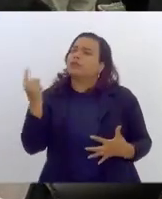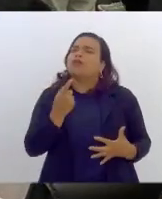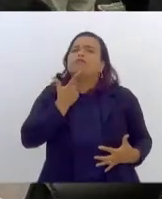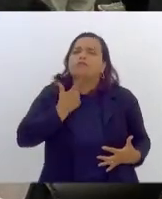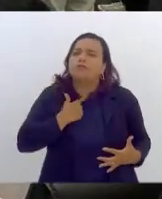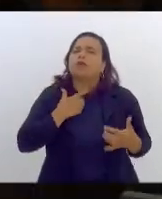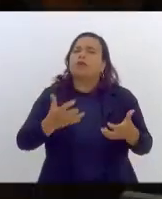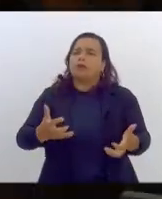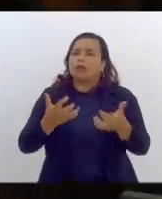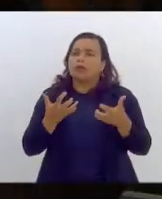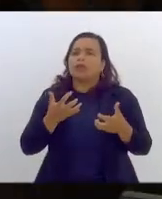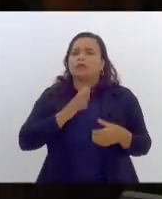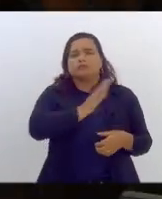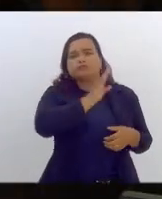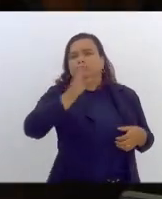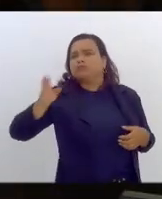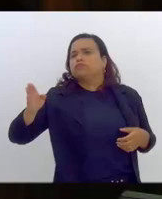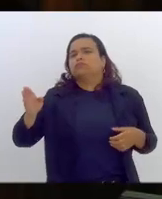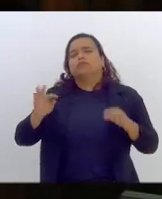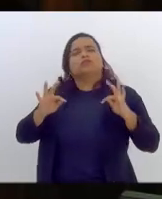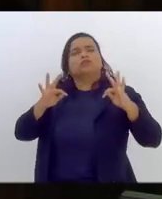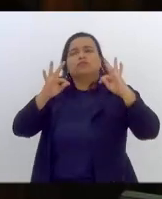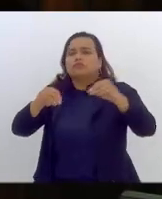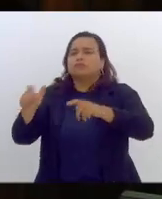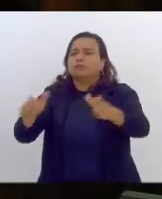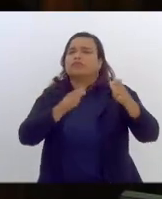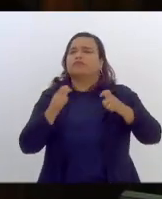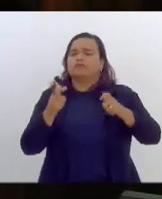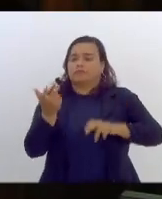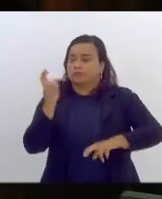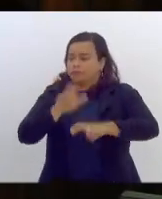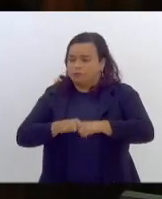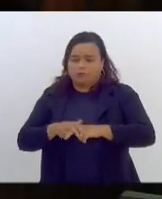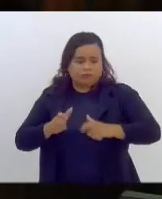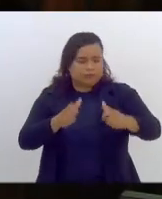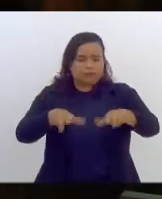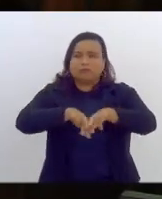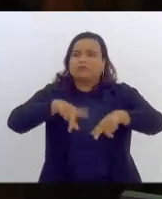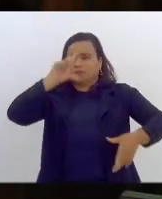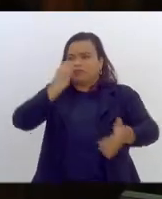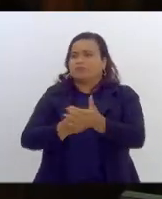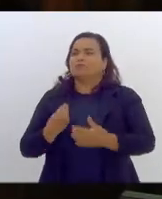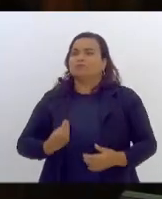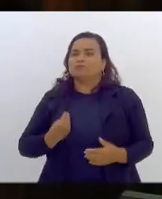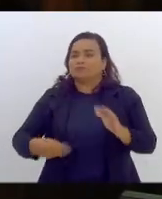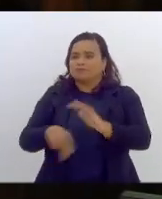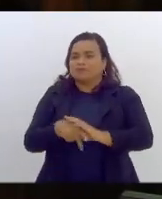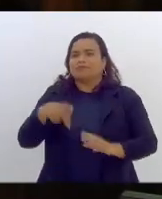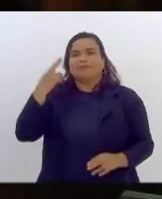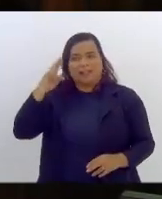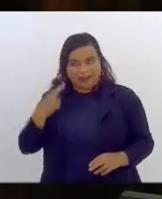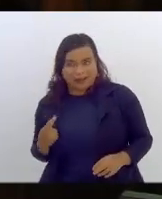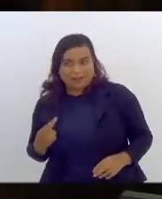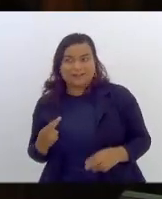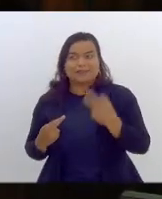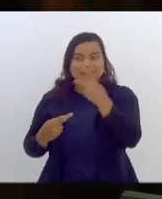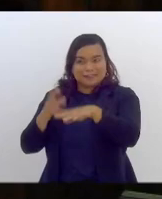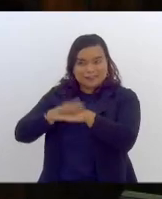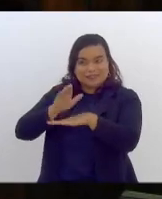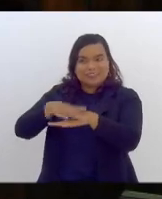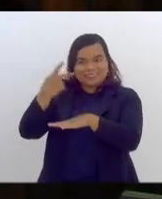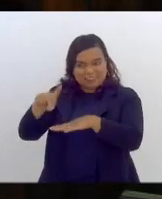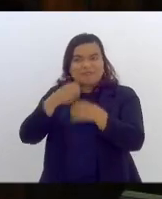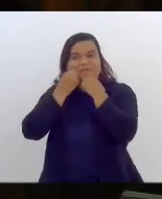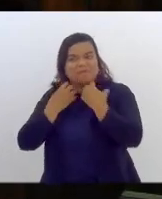de estarmos em todas essas casas, sentando nesses espaços para decidir nossas vidas. Renata, a sua pegada é